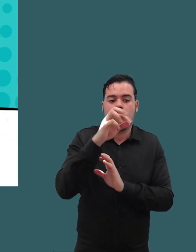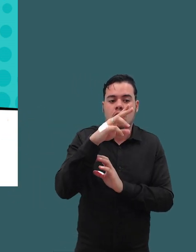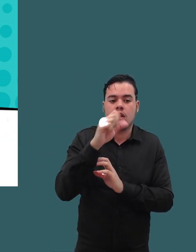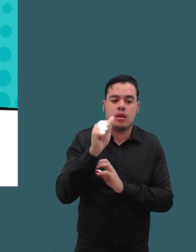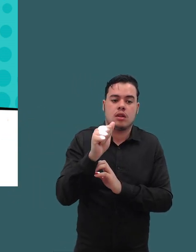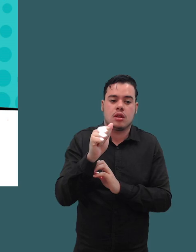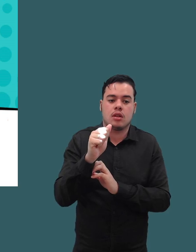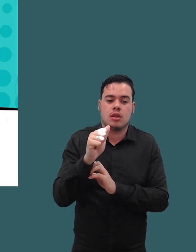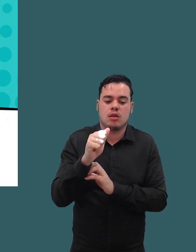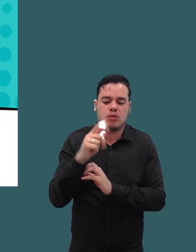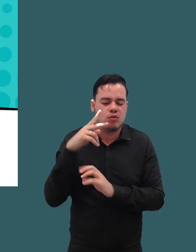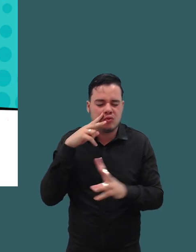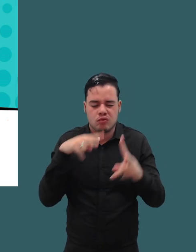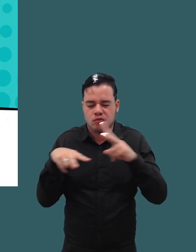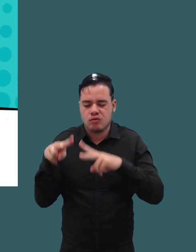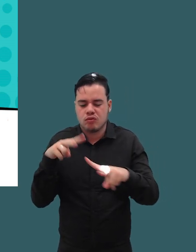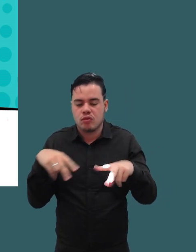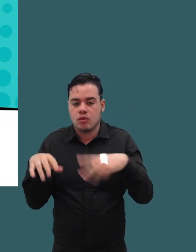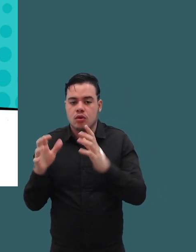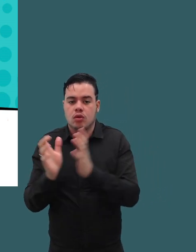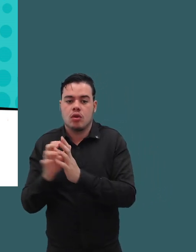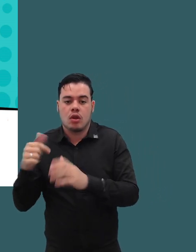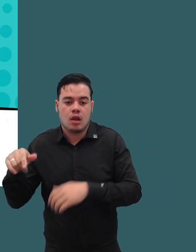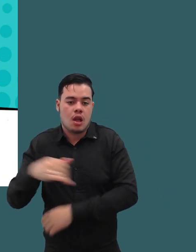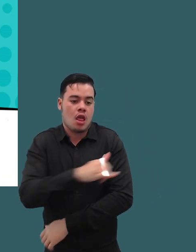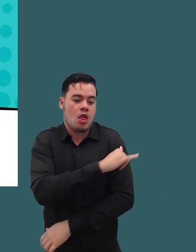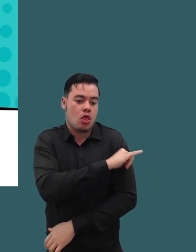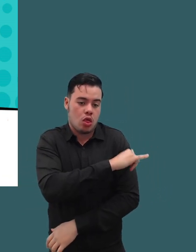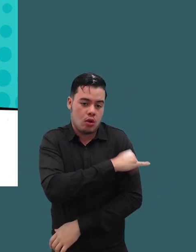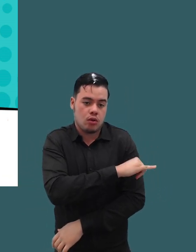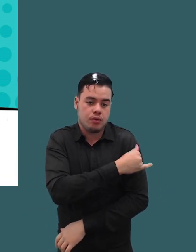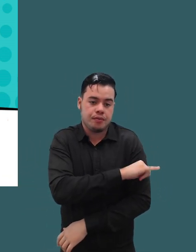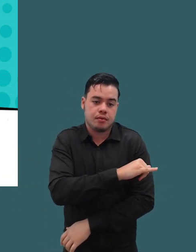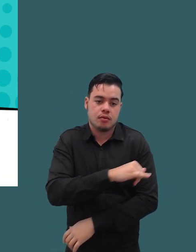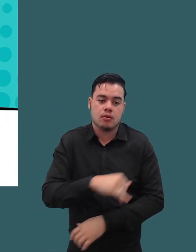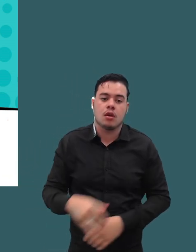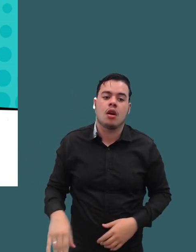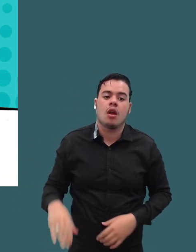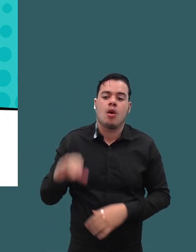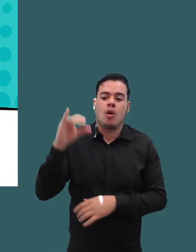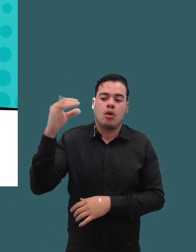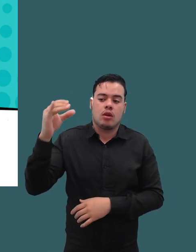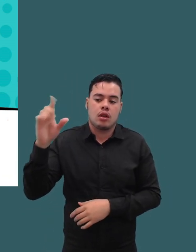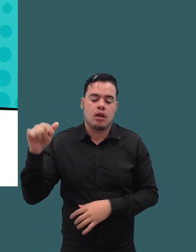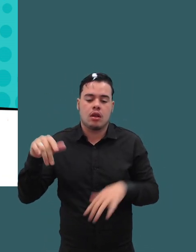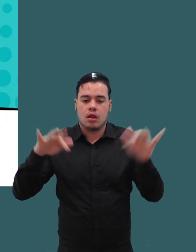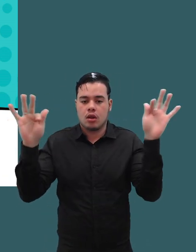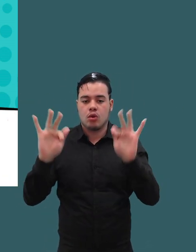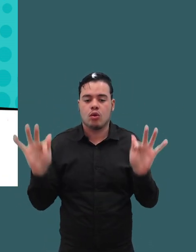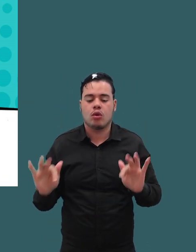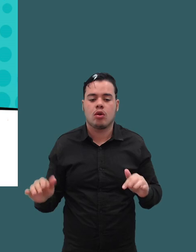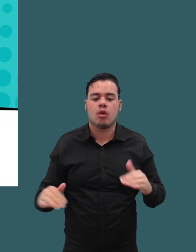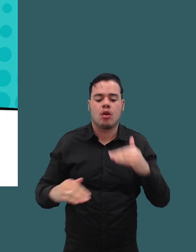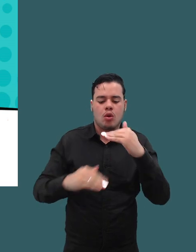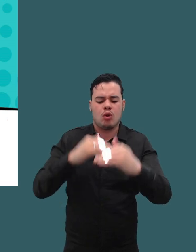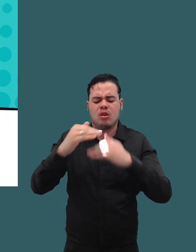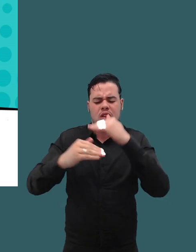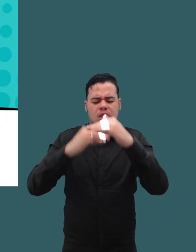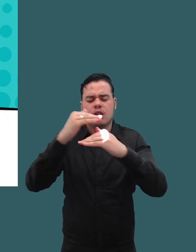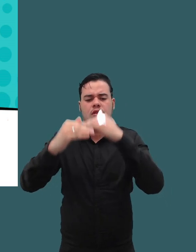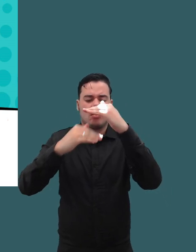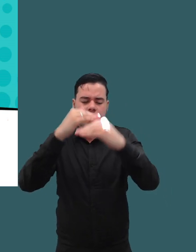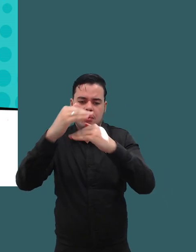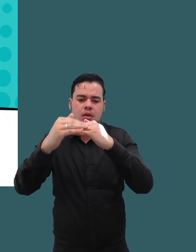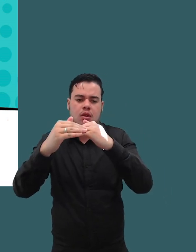da conferência. Nós realizamos no Rio de Janeiro a Conferência Temática de Ciência e Tecnologia para o Desenvolvimento Social, nós tivemos